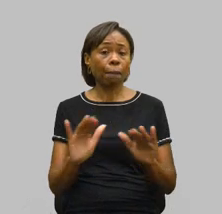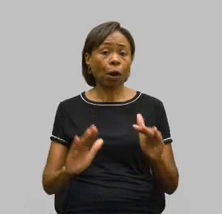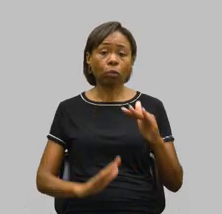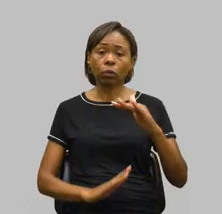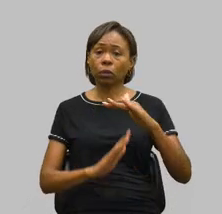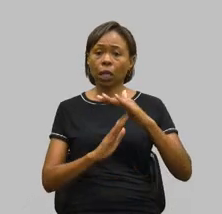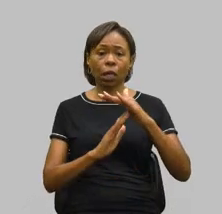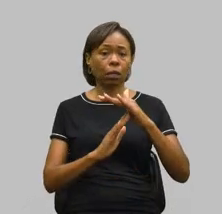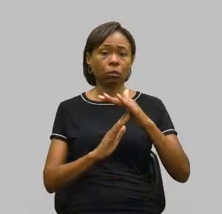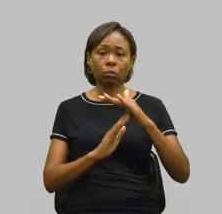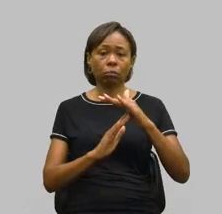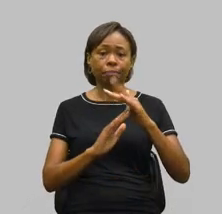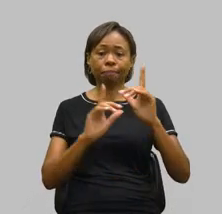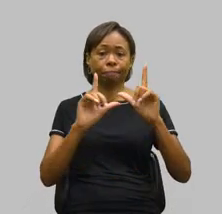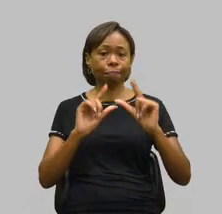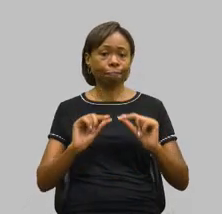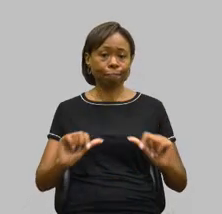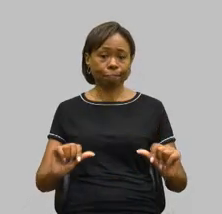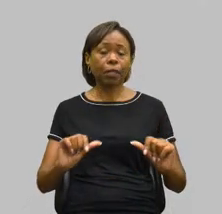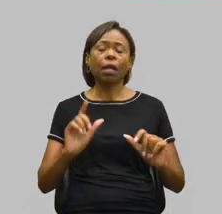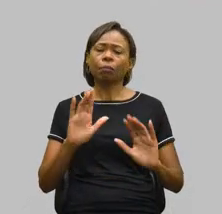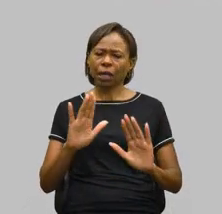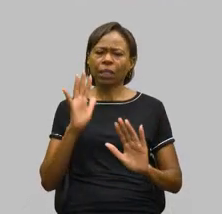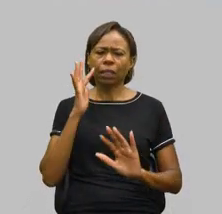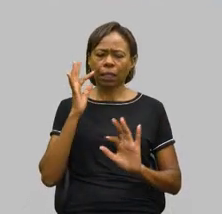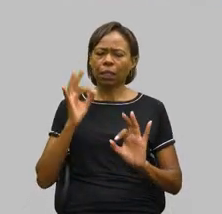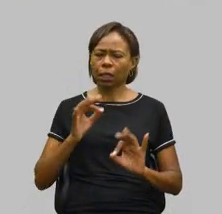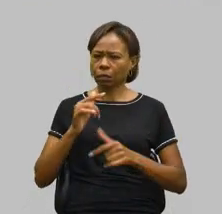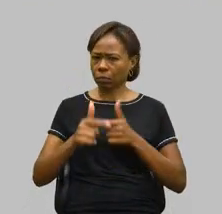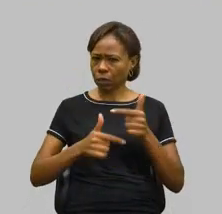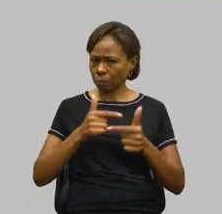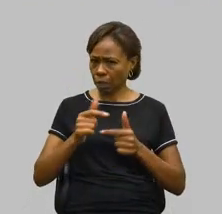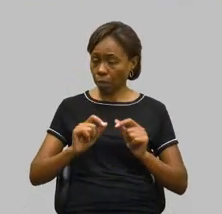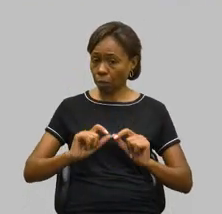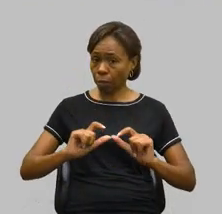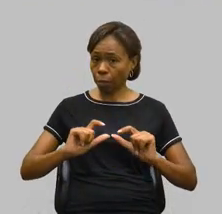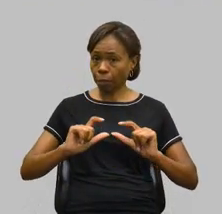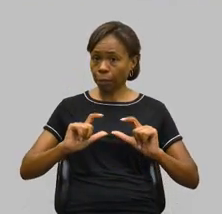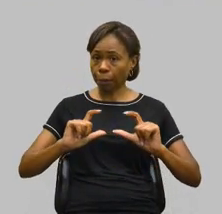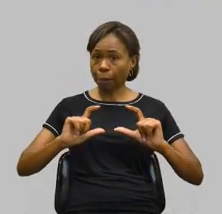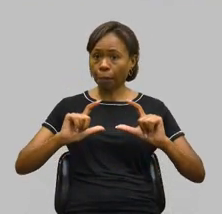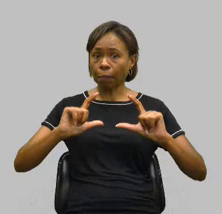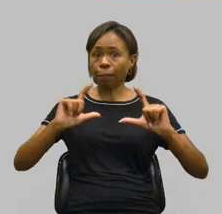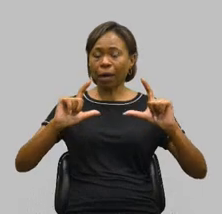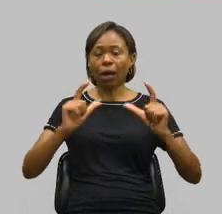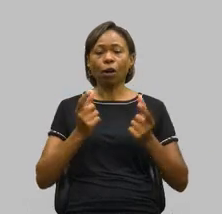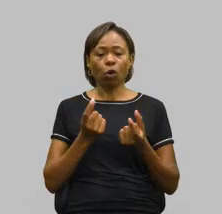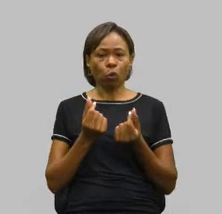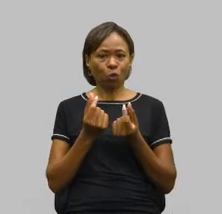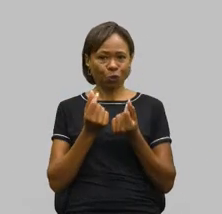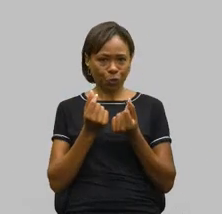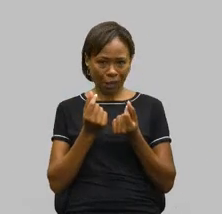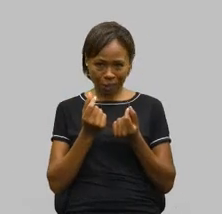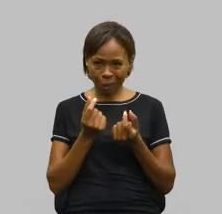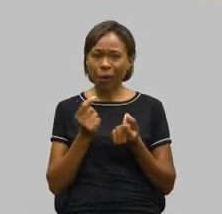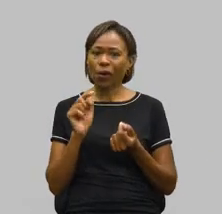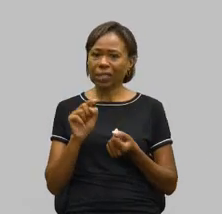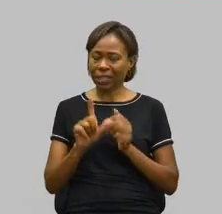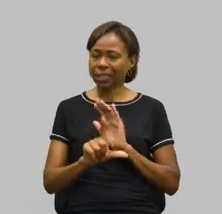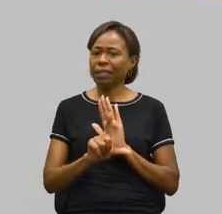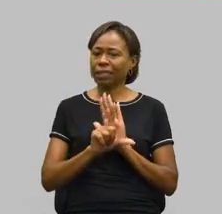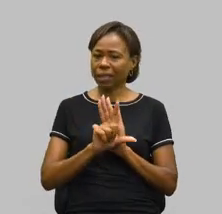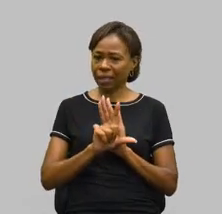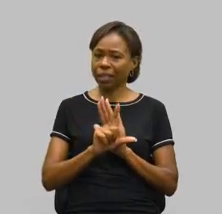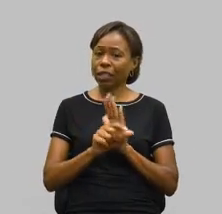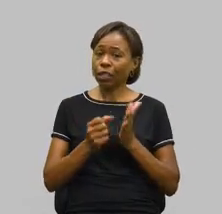investimento eu tenho certeza que nós vamos trabalhar juntos aí pra gente ampliar o valor a o valor desse da da lei do centivo do esporte